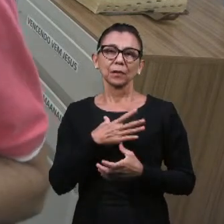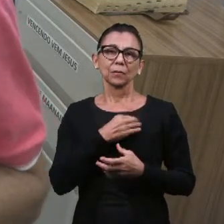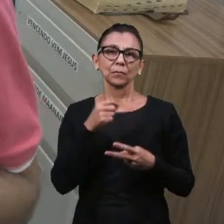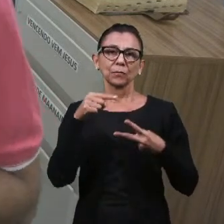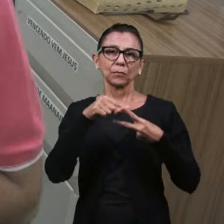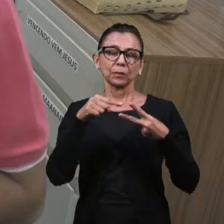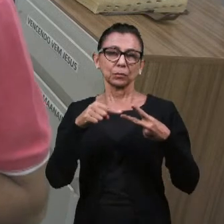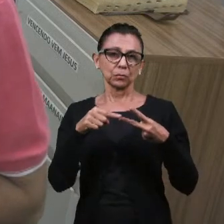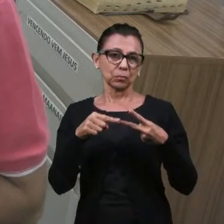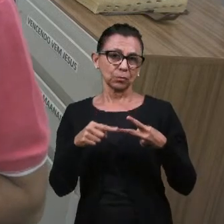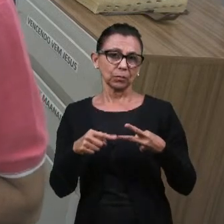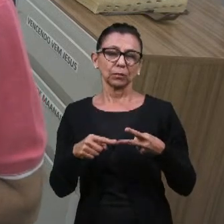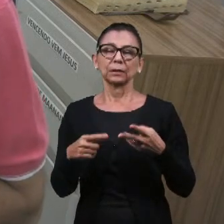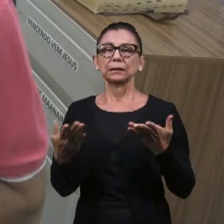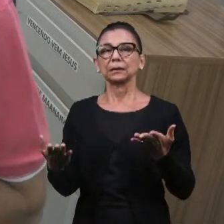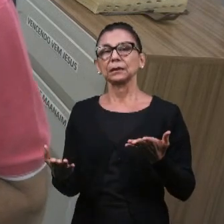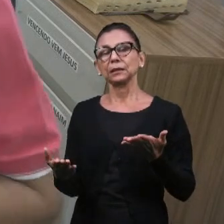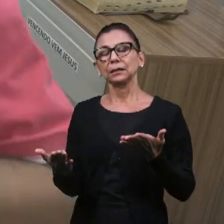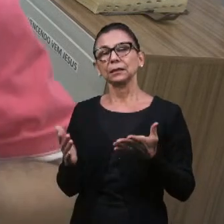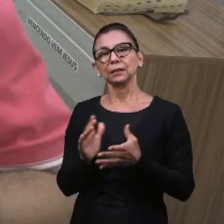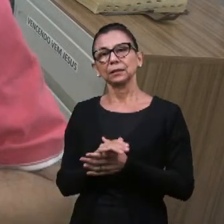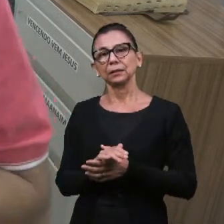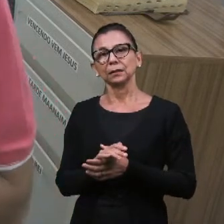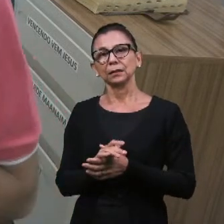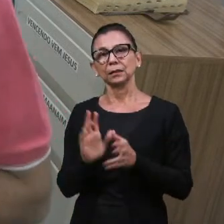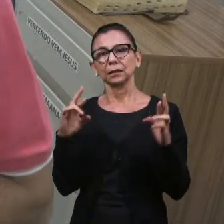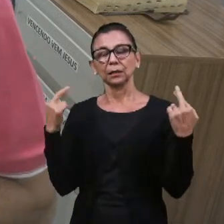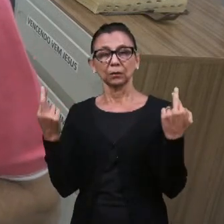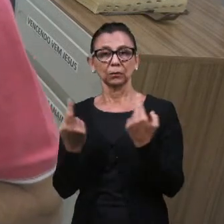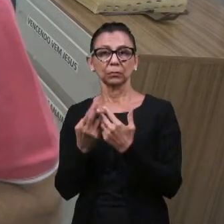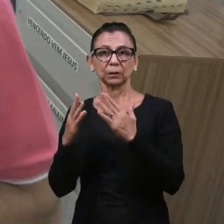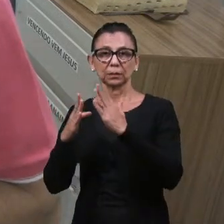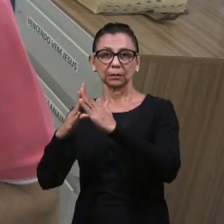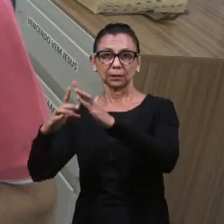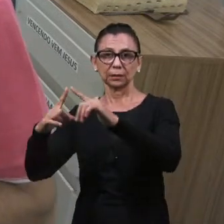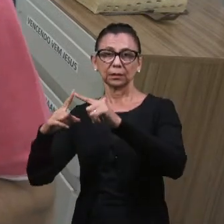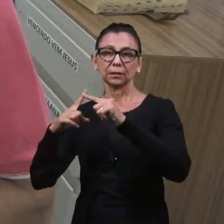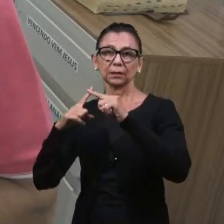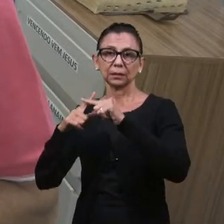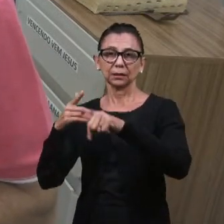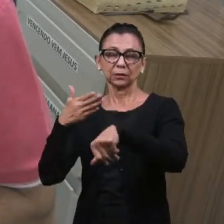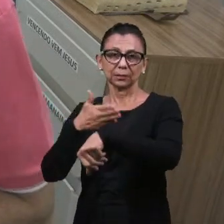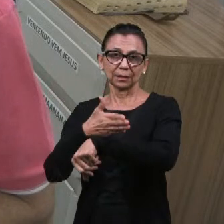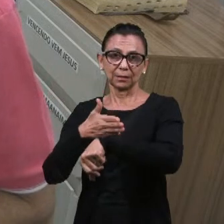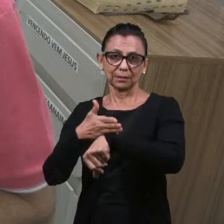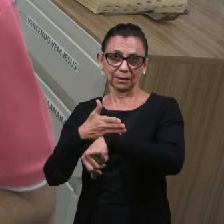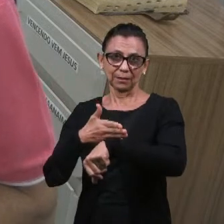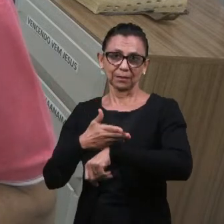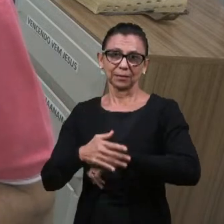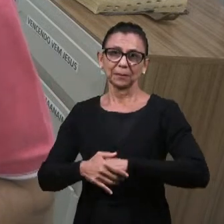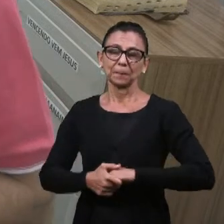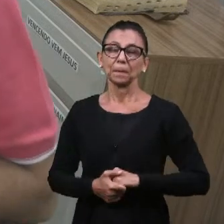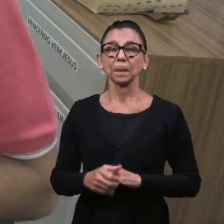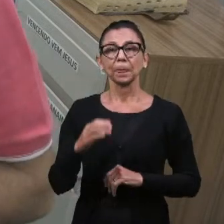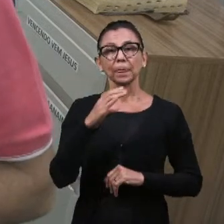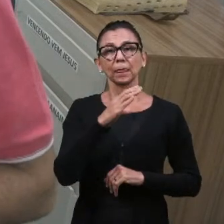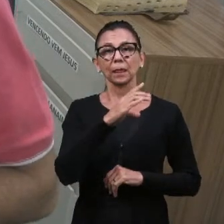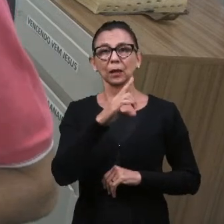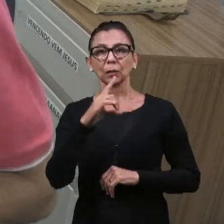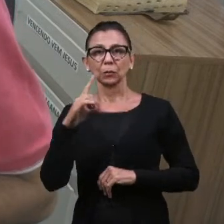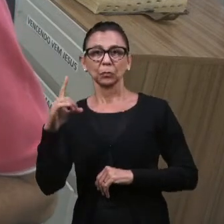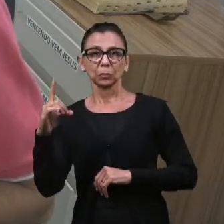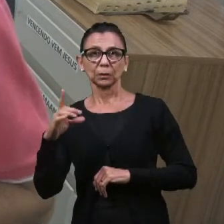à Igreja Cristã Maranata ali de Castelândia, né? Está pastor ali em Castelândia, na Serra, sob a coordenação